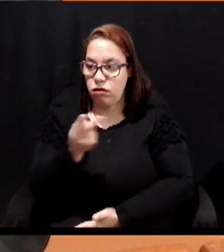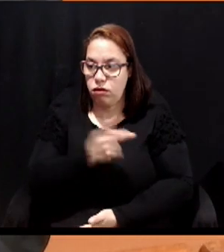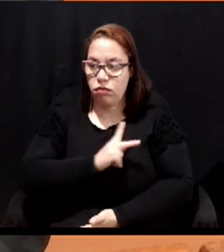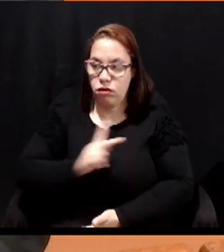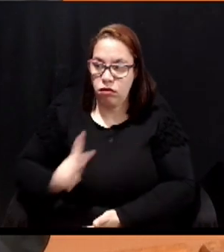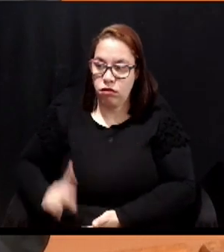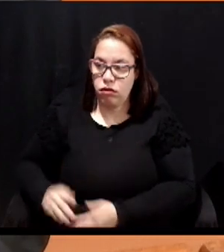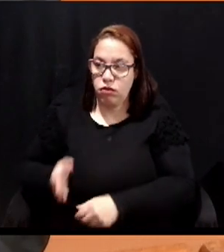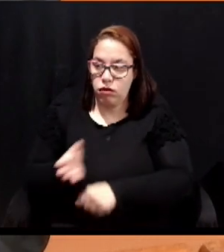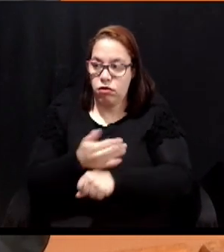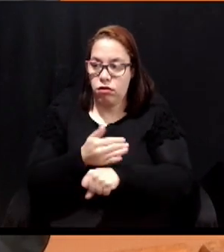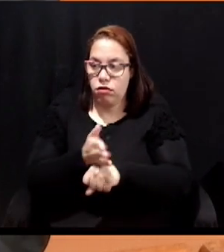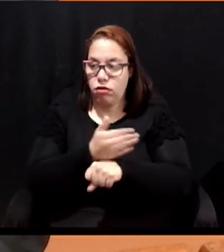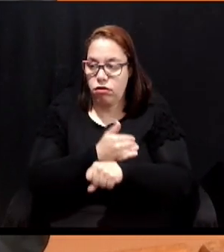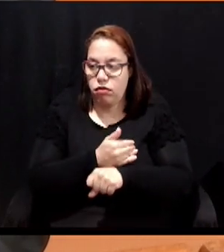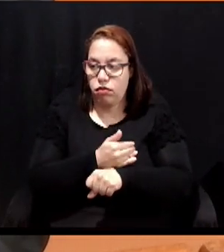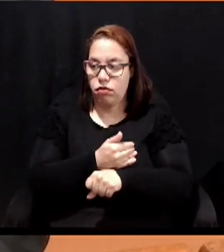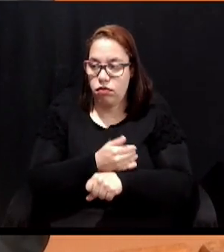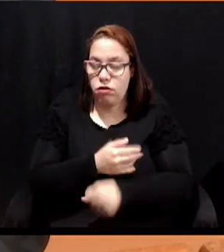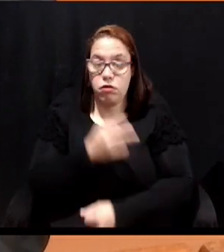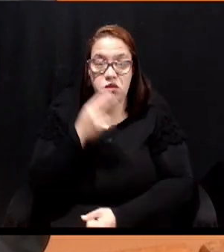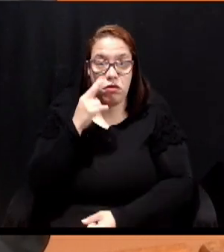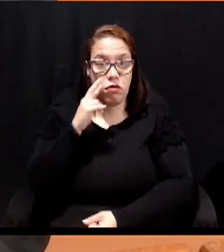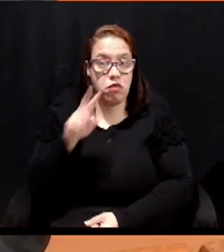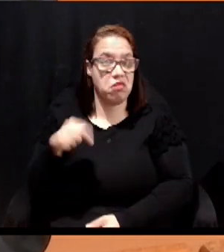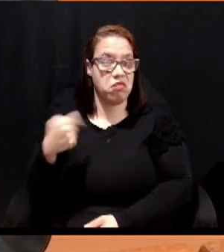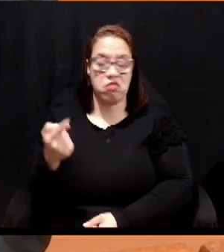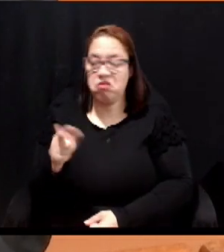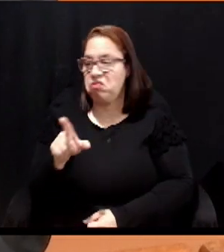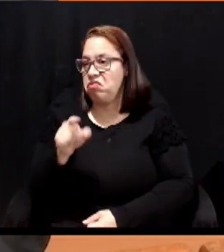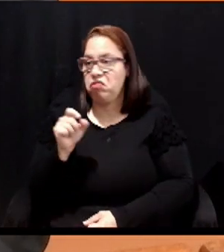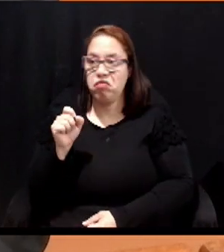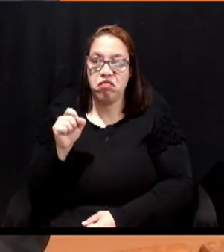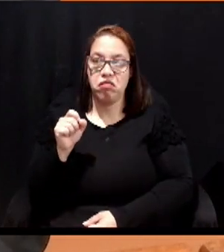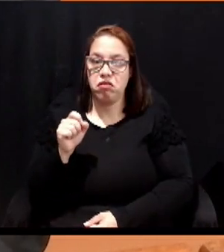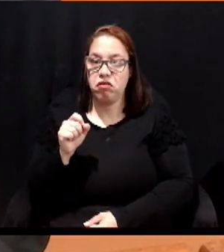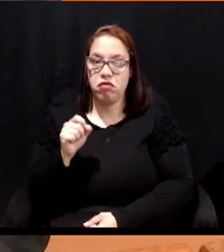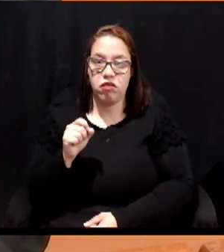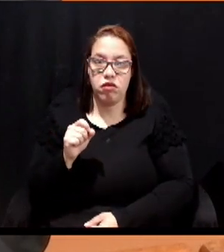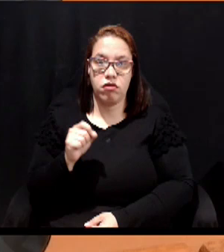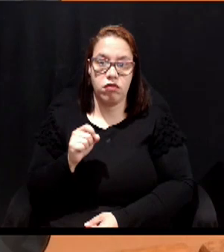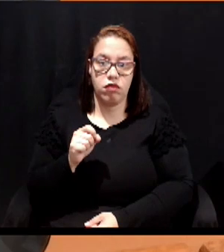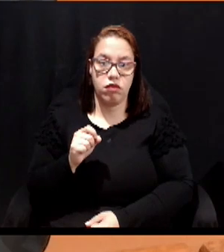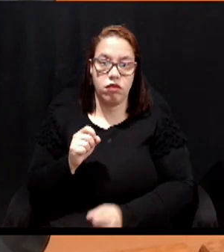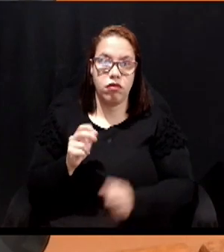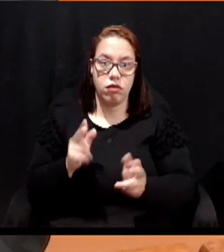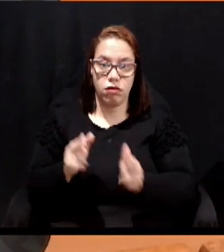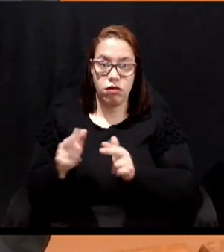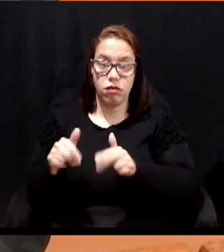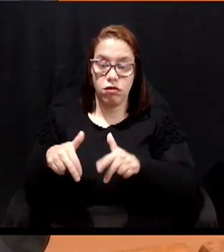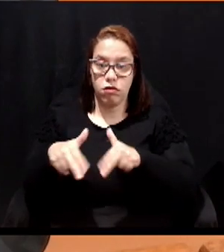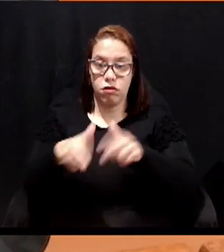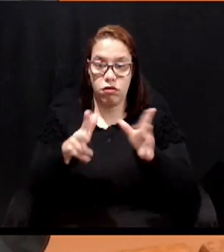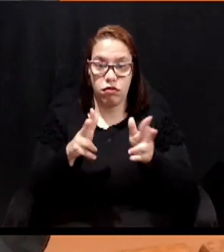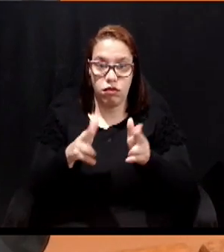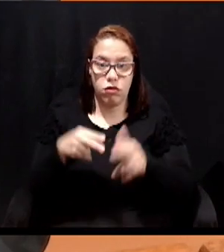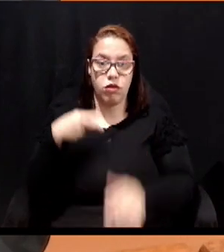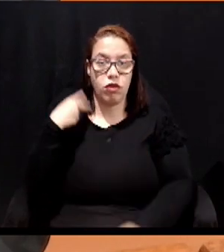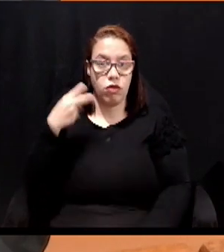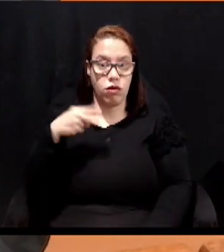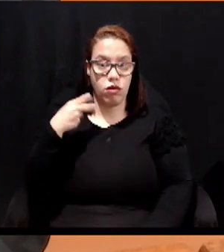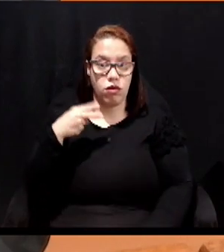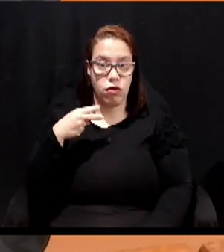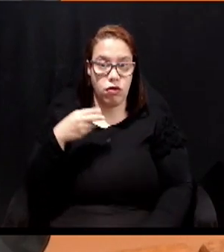anteriores. E não estou vendo outro caminho a não ser seguir os mesmos passos com a vereadora nessa presidência